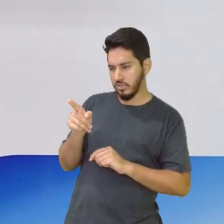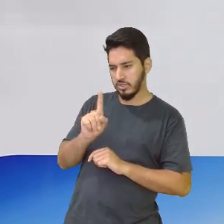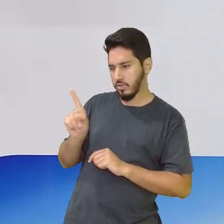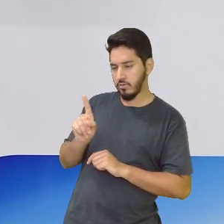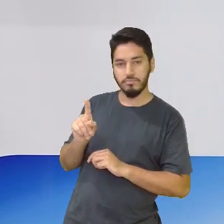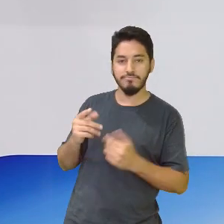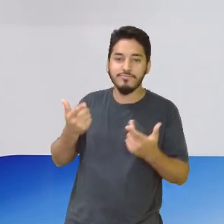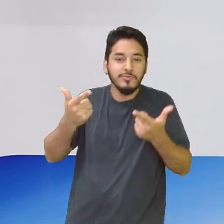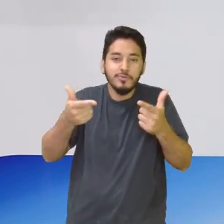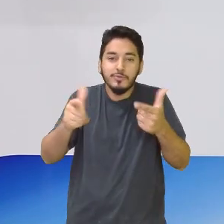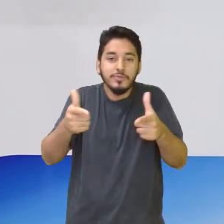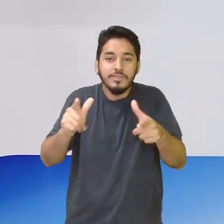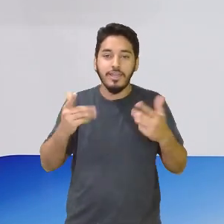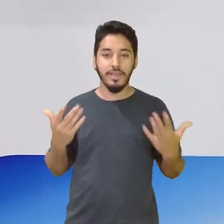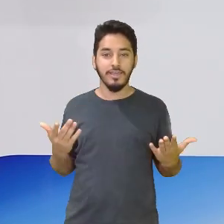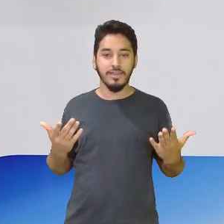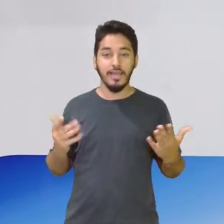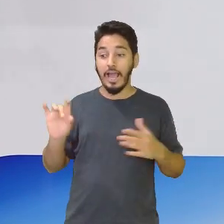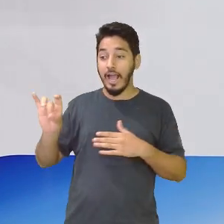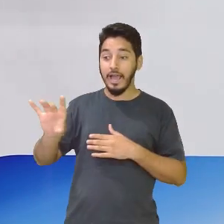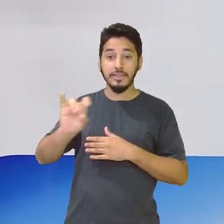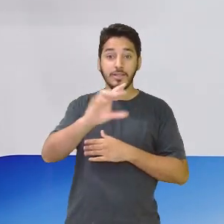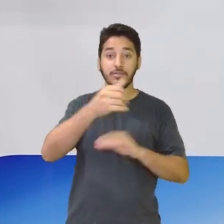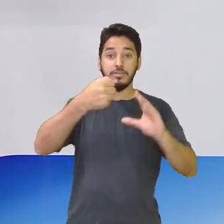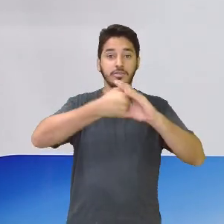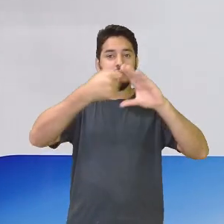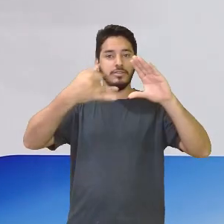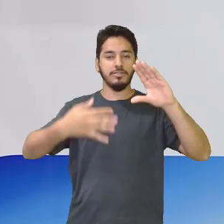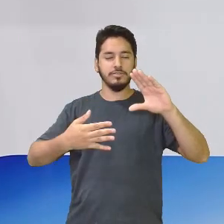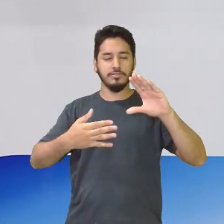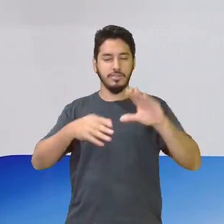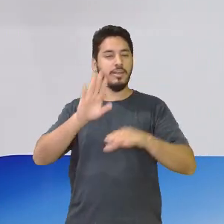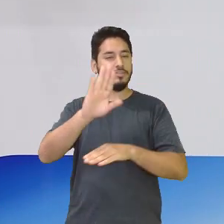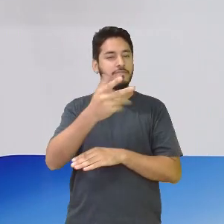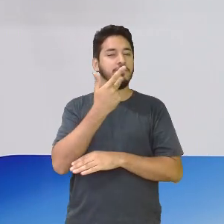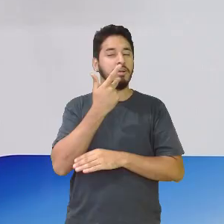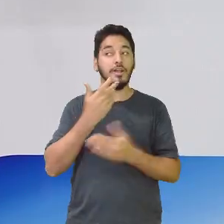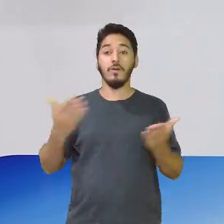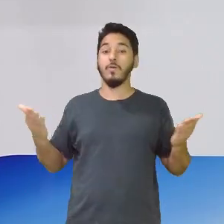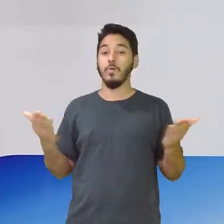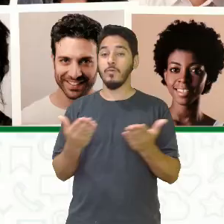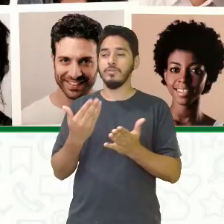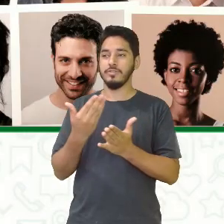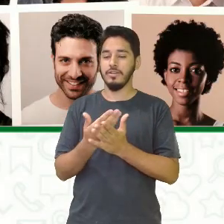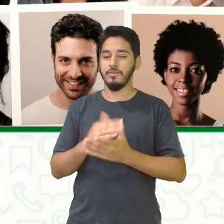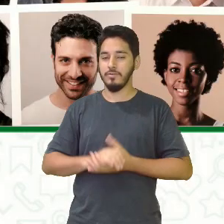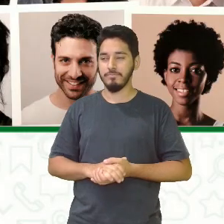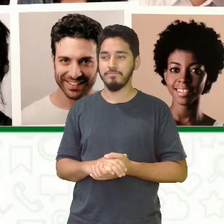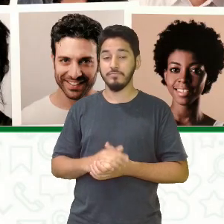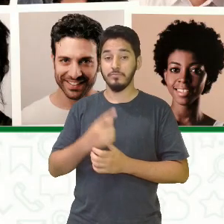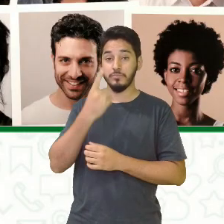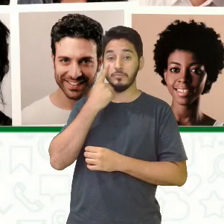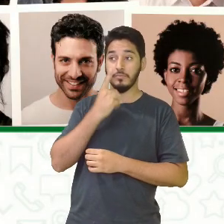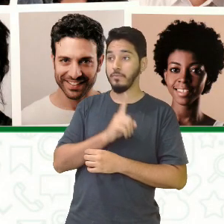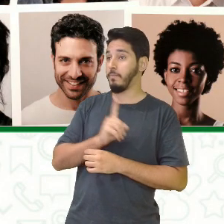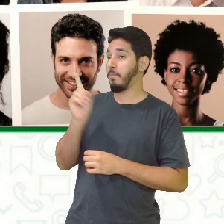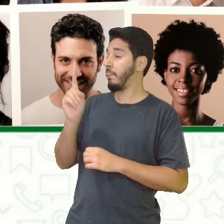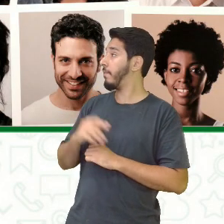traço que vai definir o povo brasileiro. É sobre isso que a gente vai falar aqui na nossa aula de hoje. Então, você vê aqui, ó,